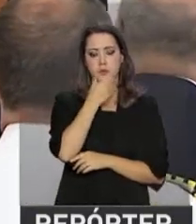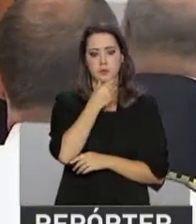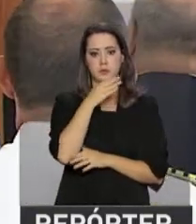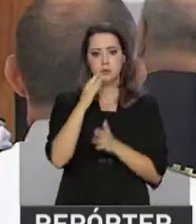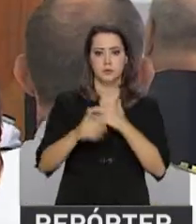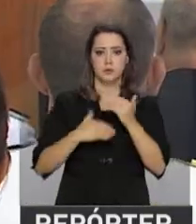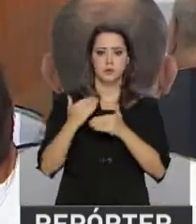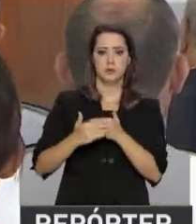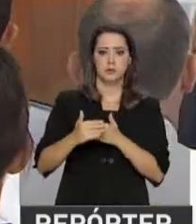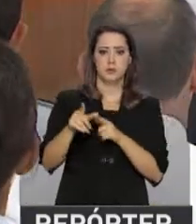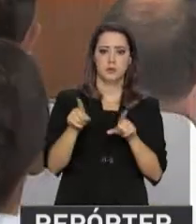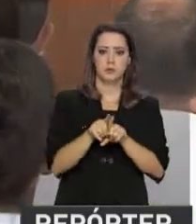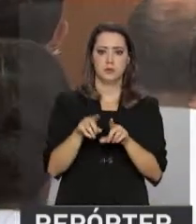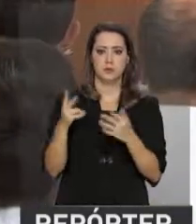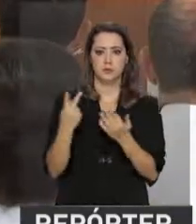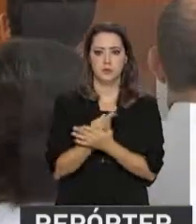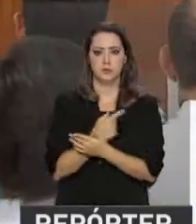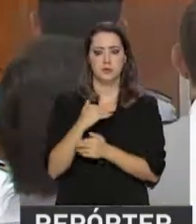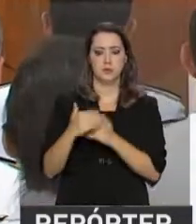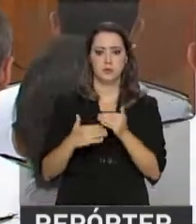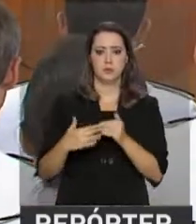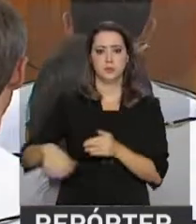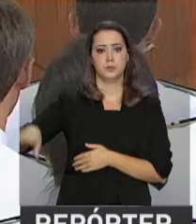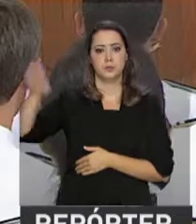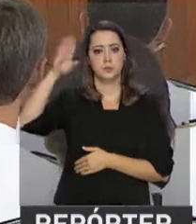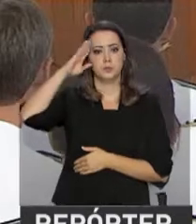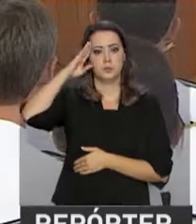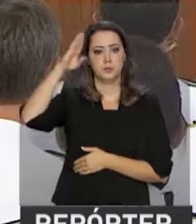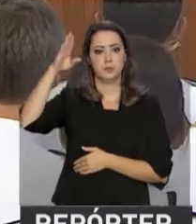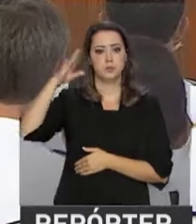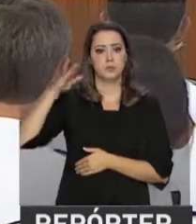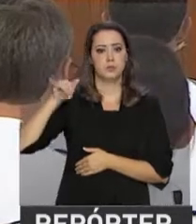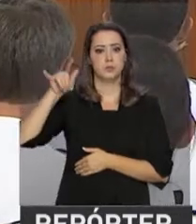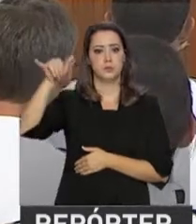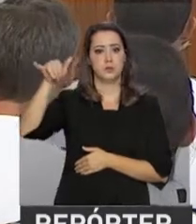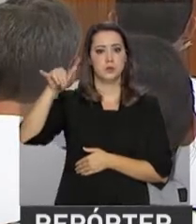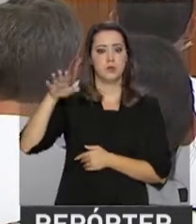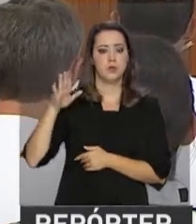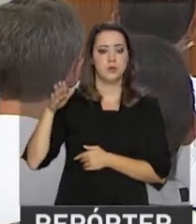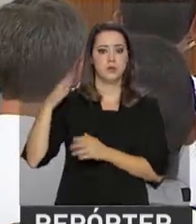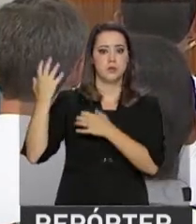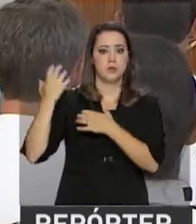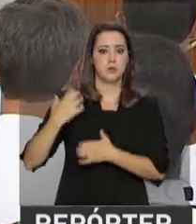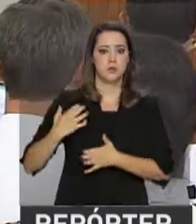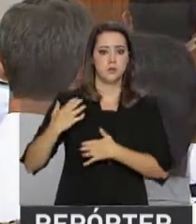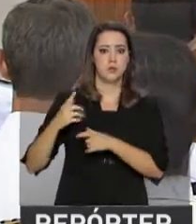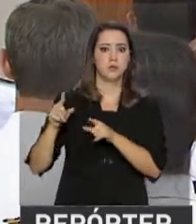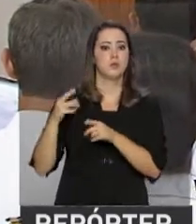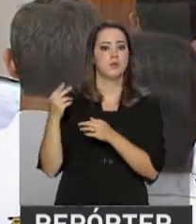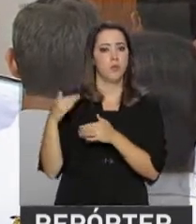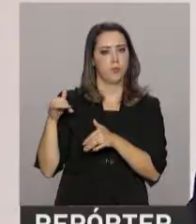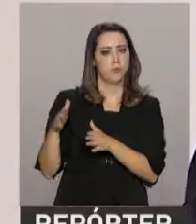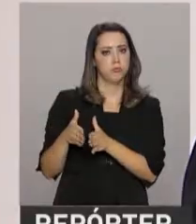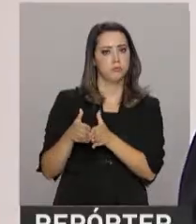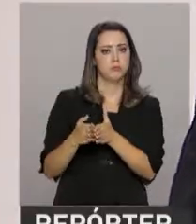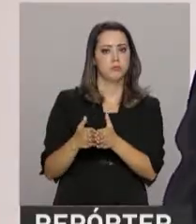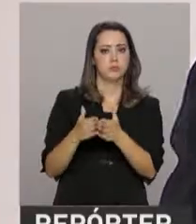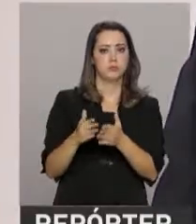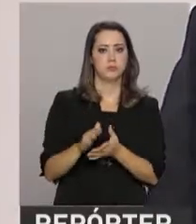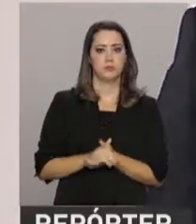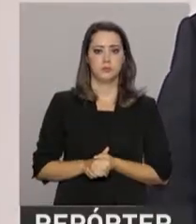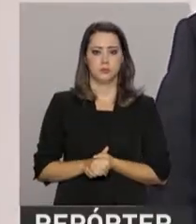processo que também está ocorrendo no exército e na aeronáutica e tem como resultado um brasil melhor é